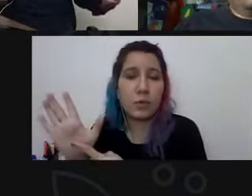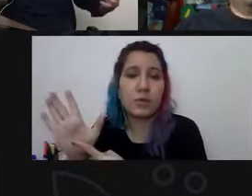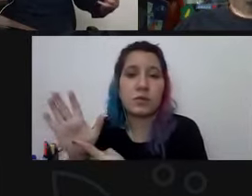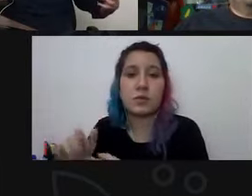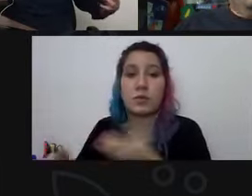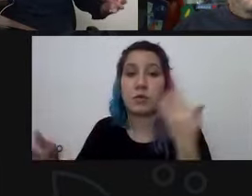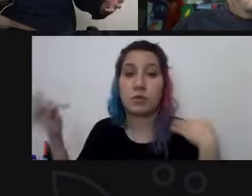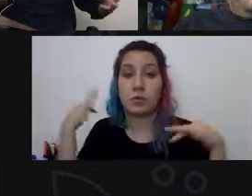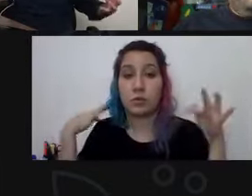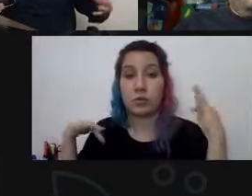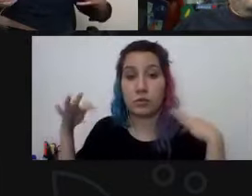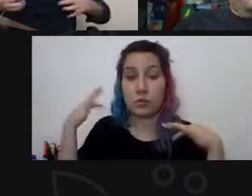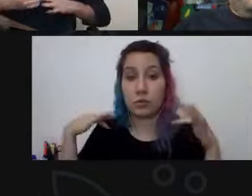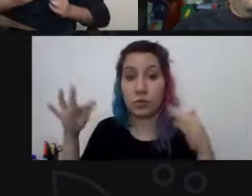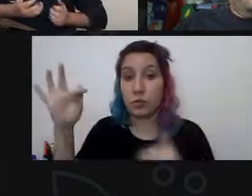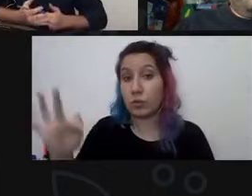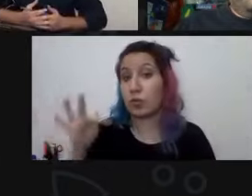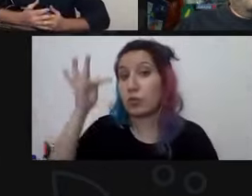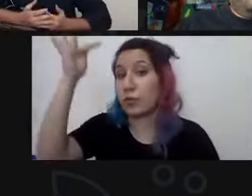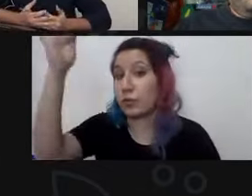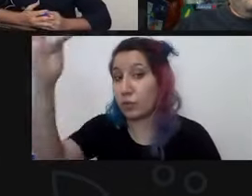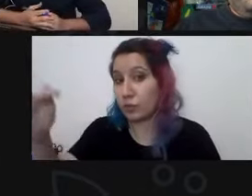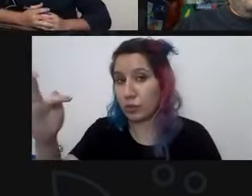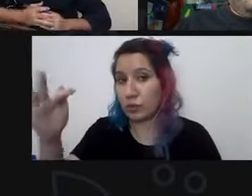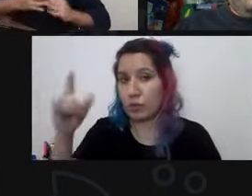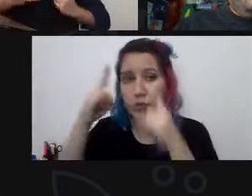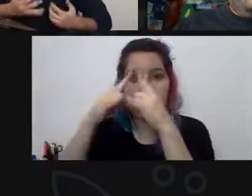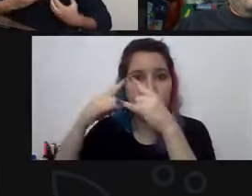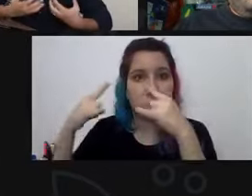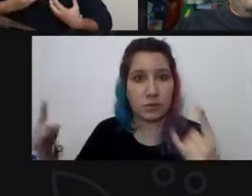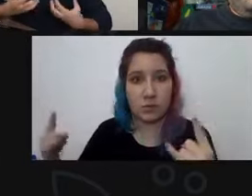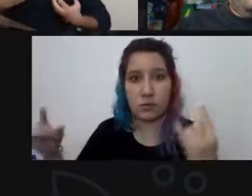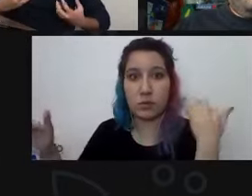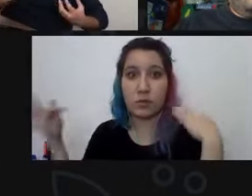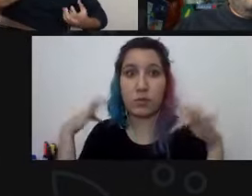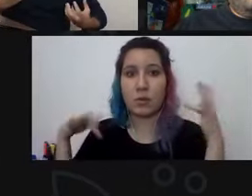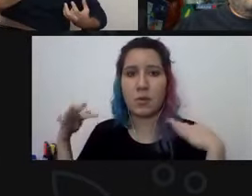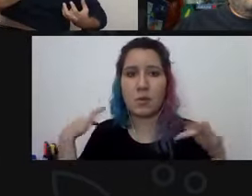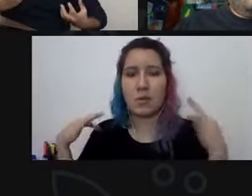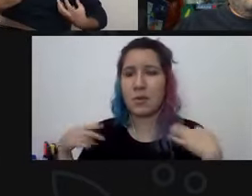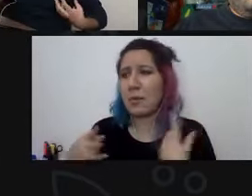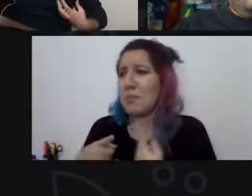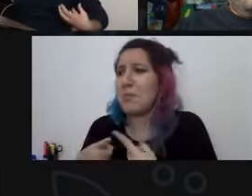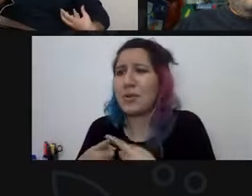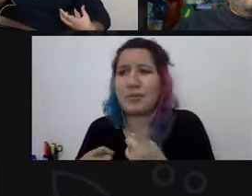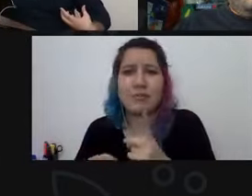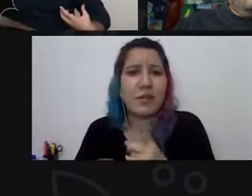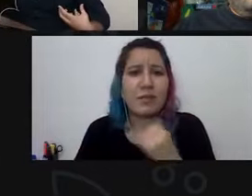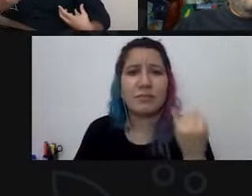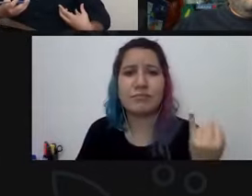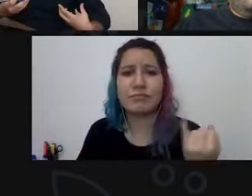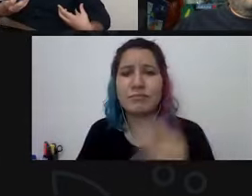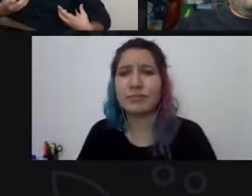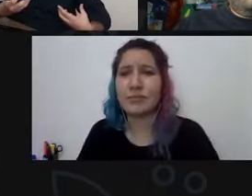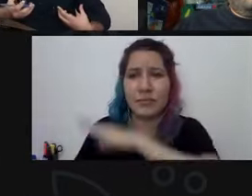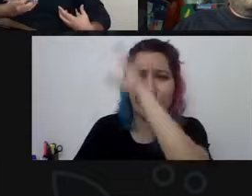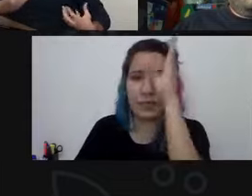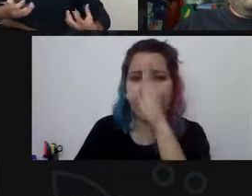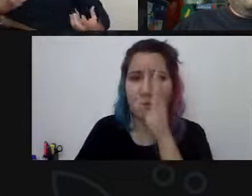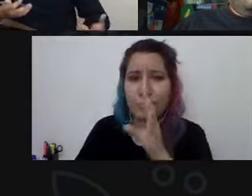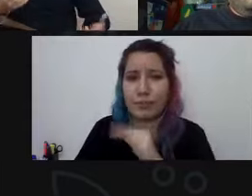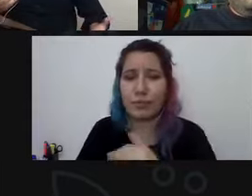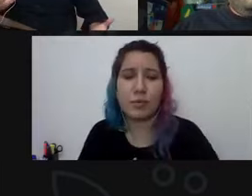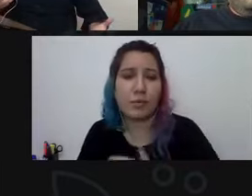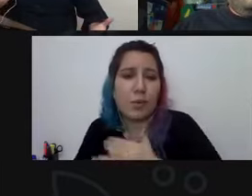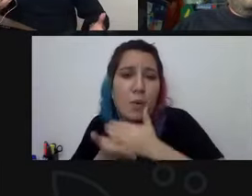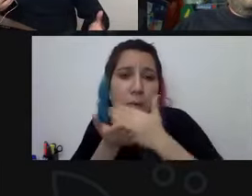que no futuro, por exemplo, São Vicente se torne uma rota turística, por que não internacional, onde o Brasil começou. Sério